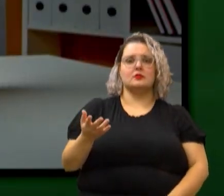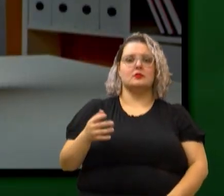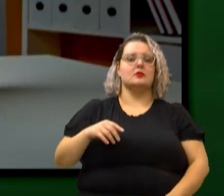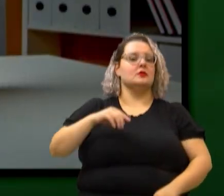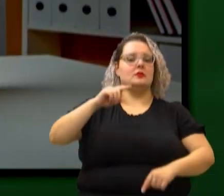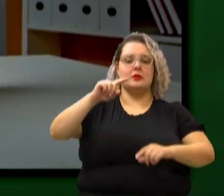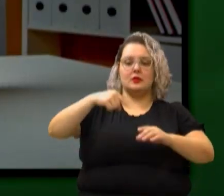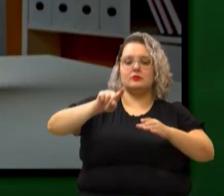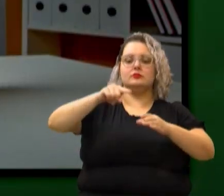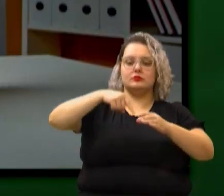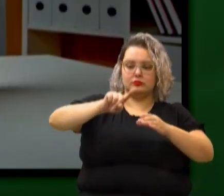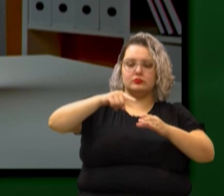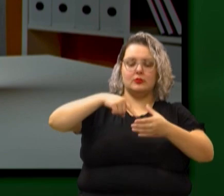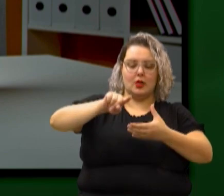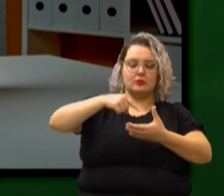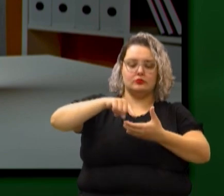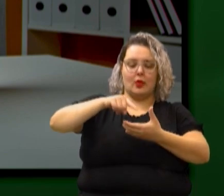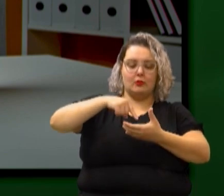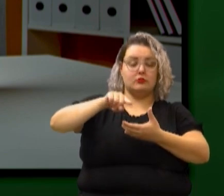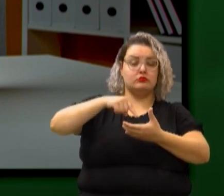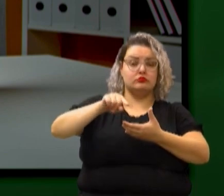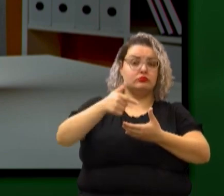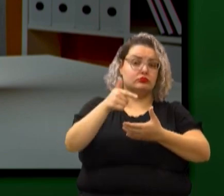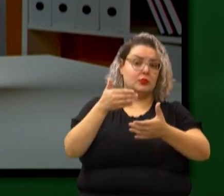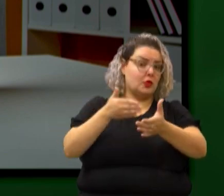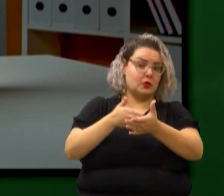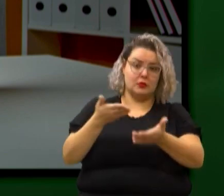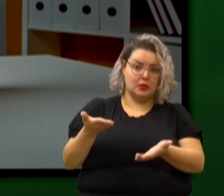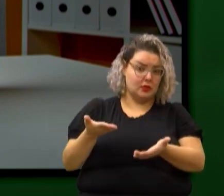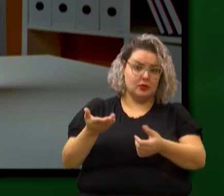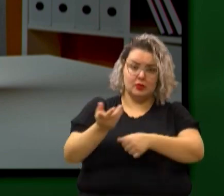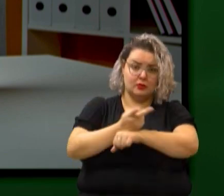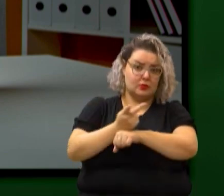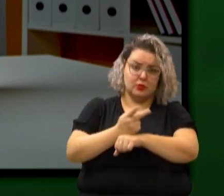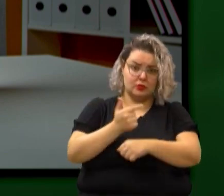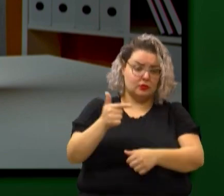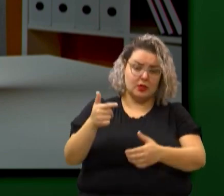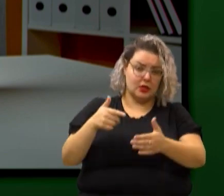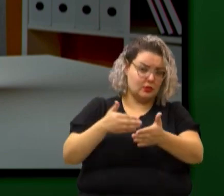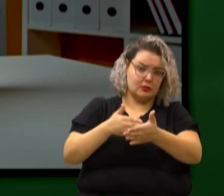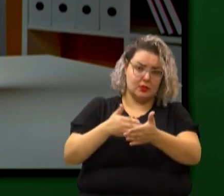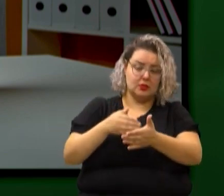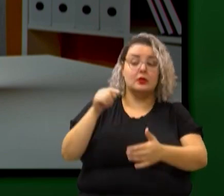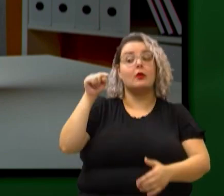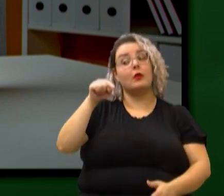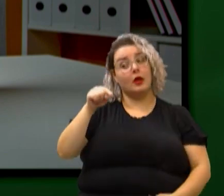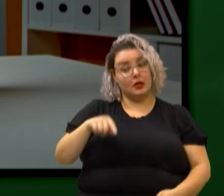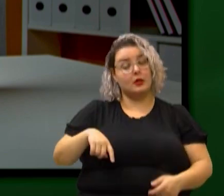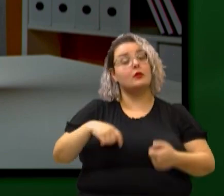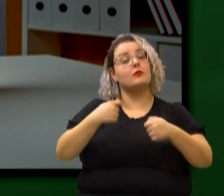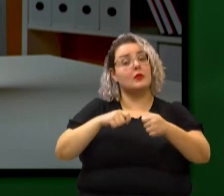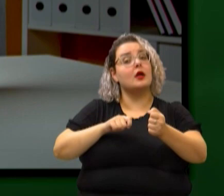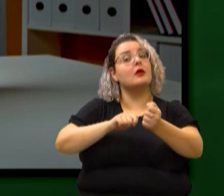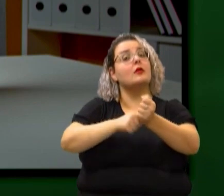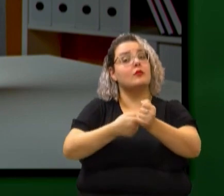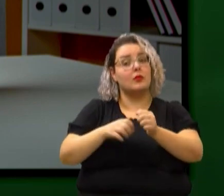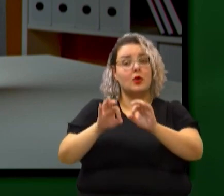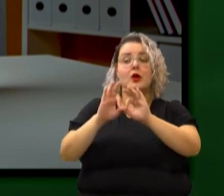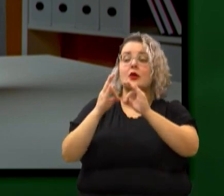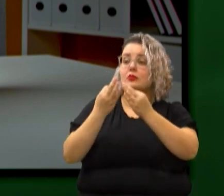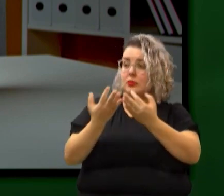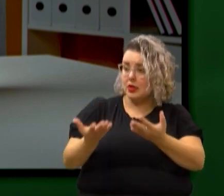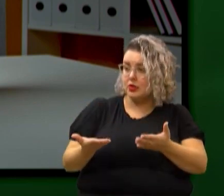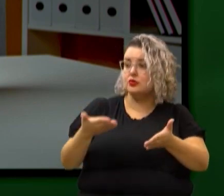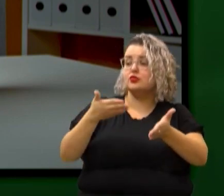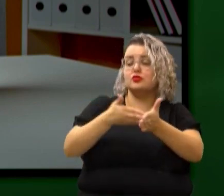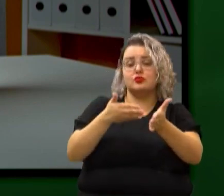vai rodando rodando rodando e não tem um limite do que ele procura né então ali precisa de um bloqueio da